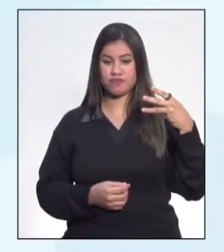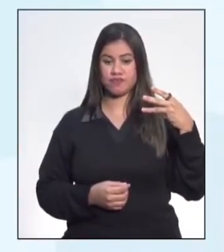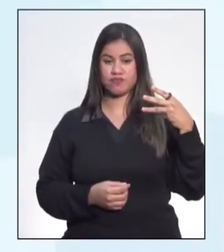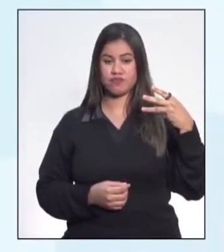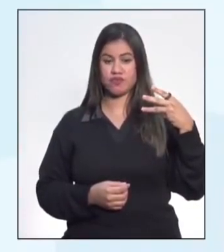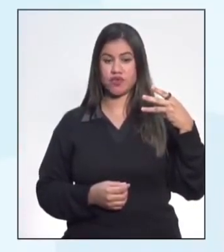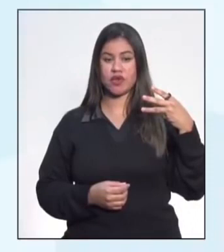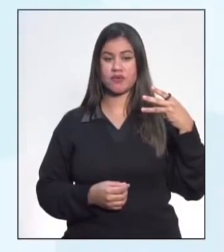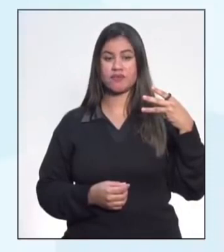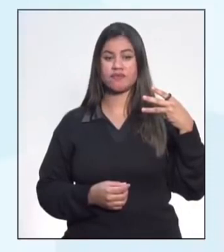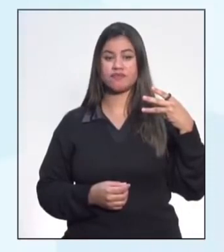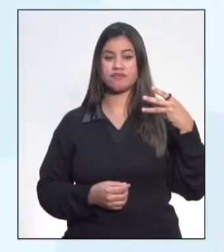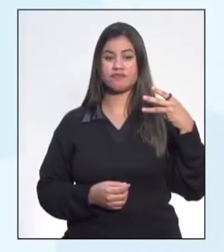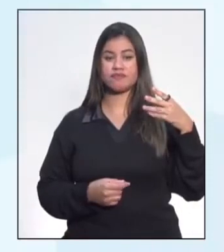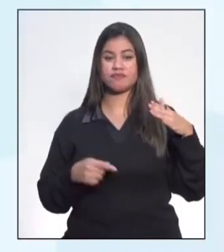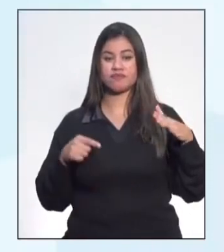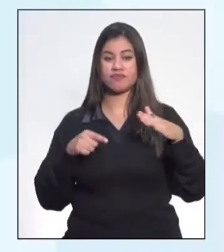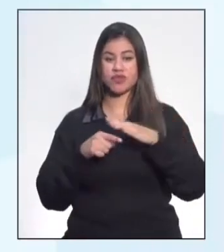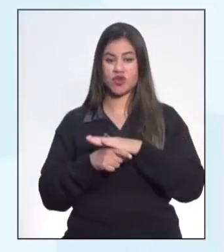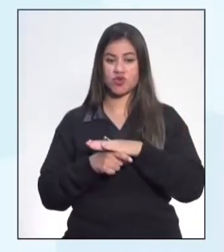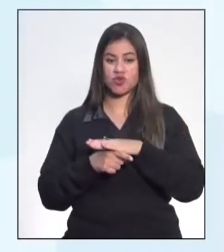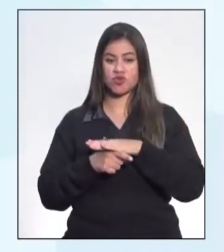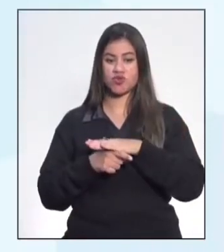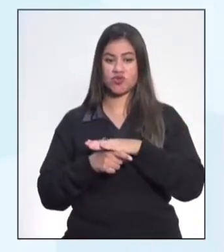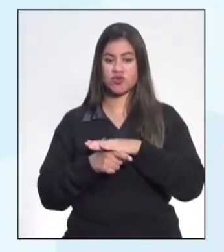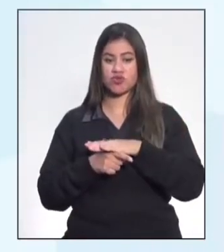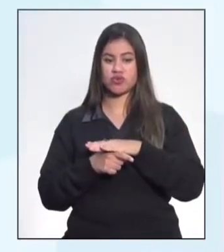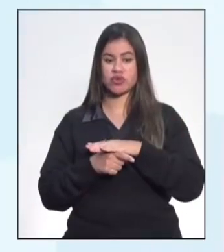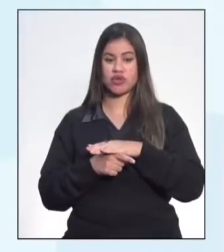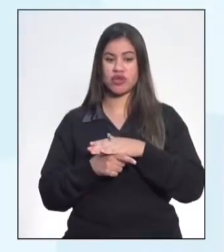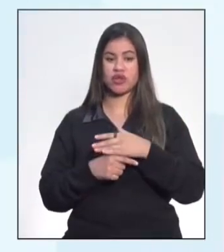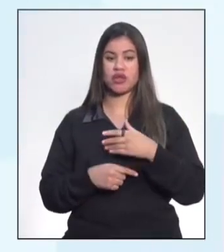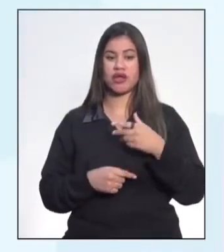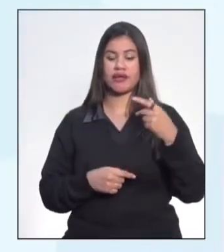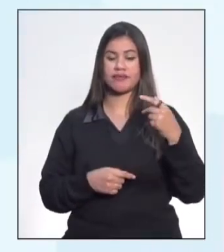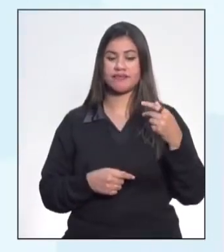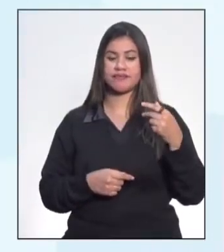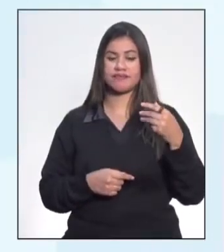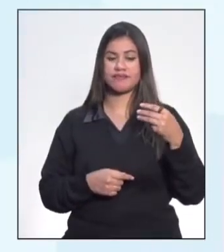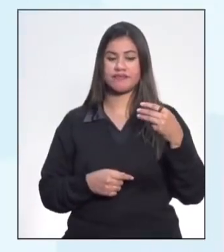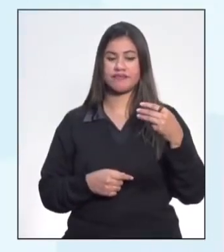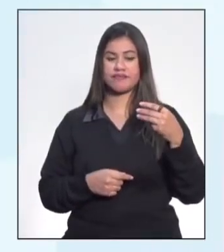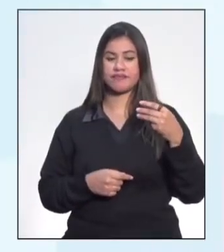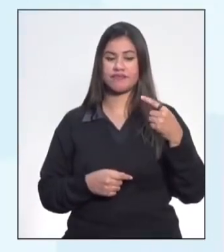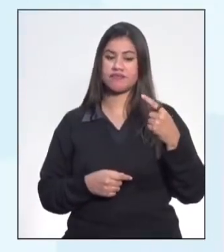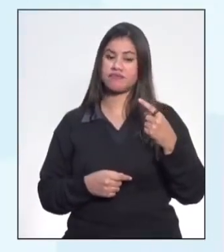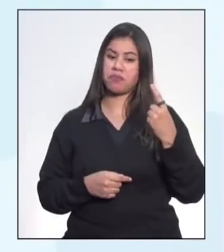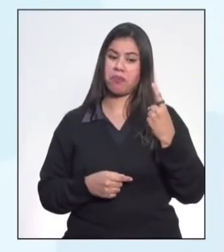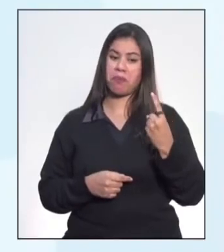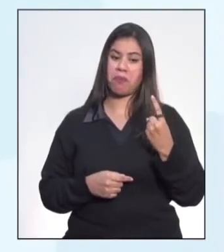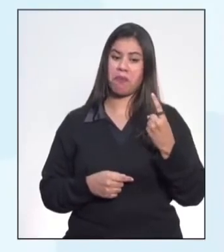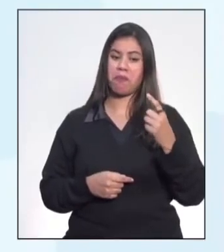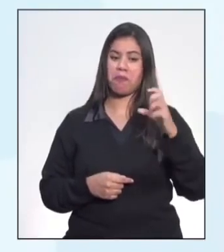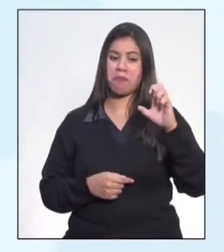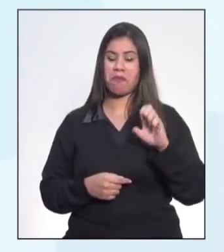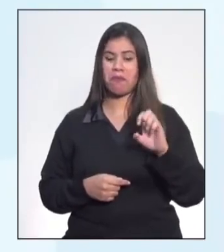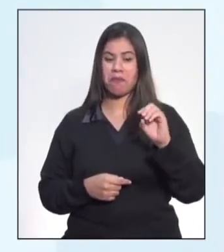ele pergunta, quais desse, ou é no item A, no caso, né? Apenas o 1 é